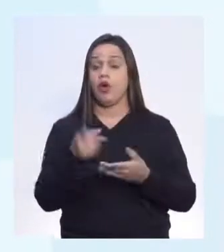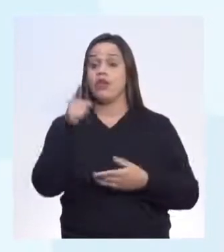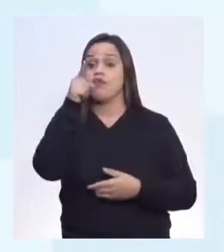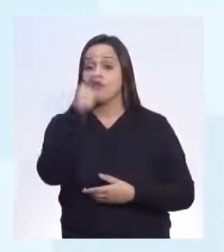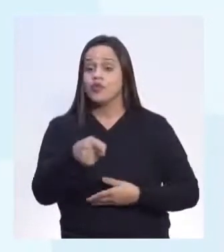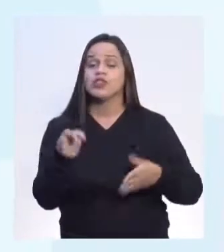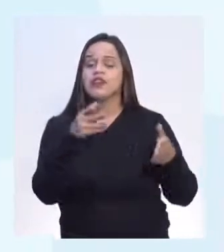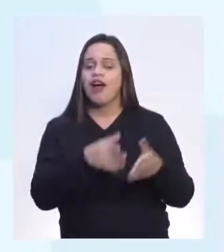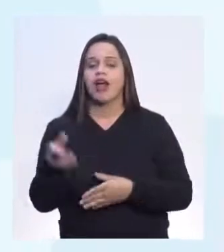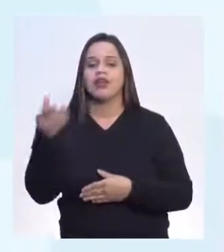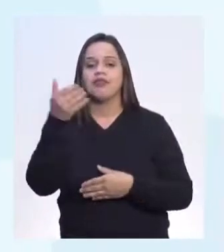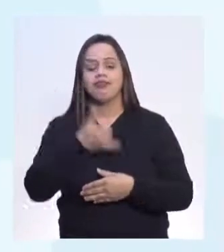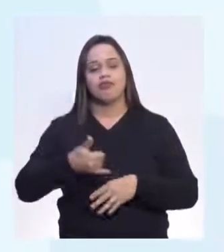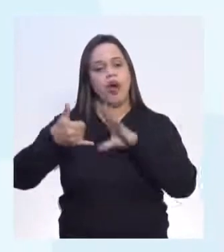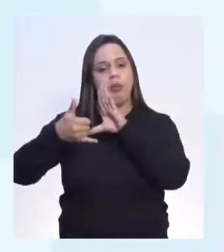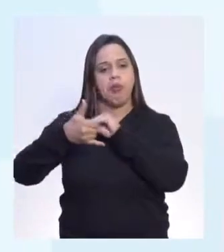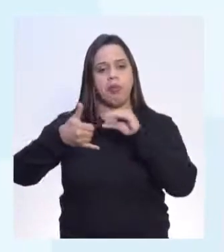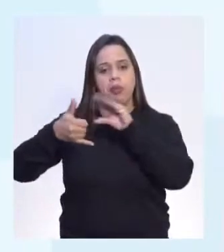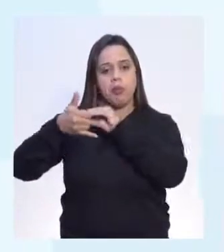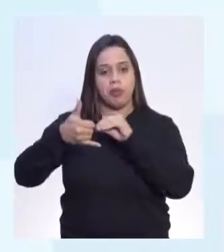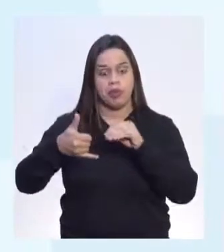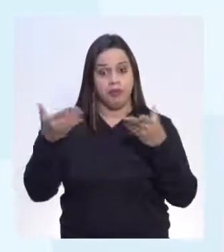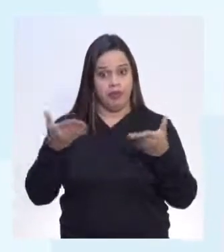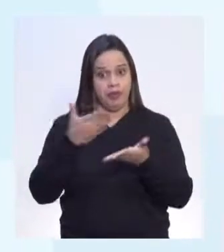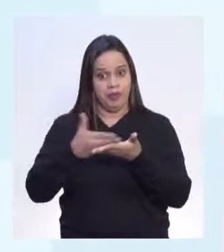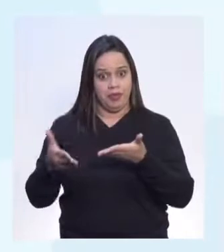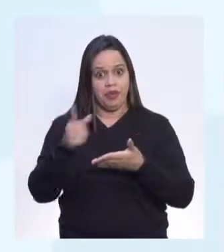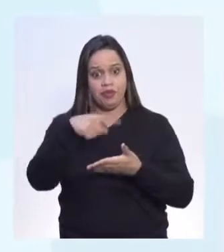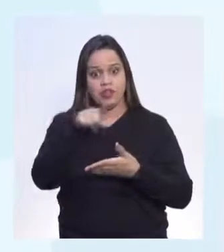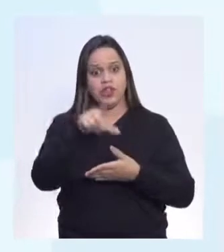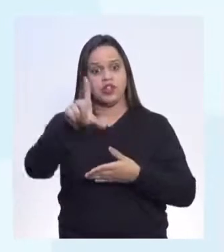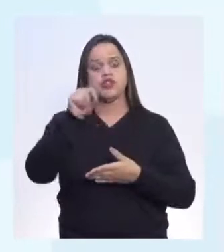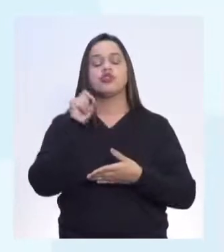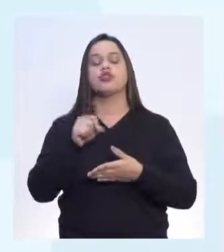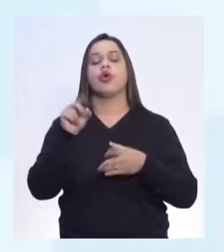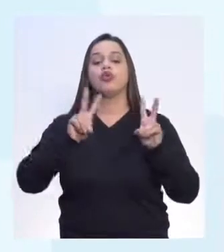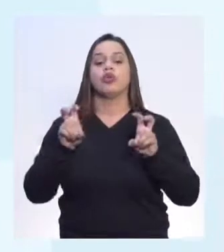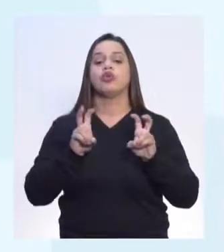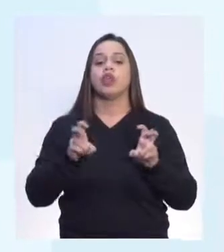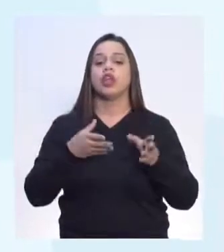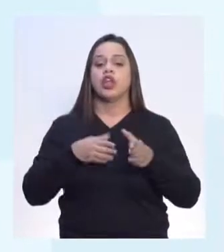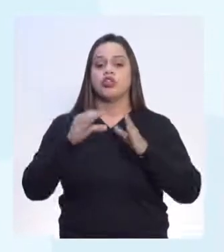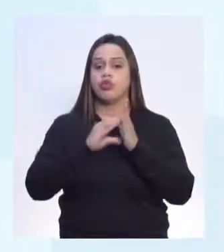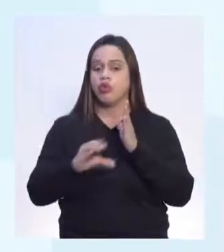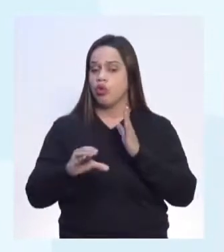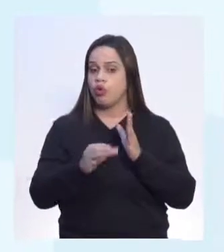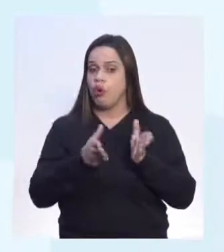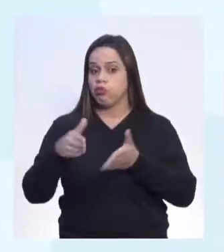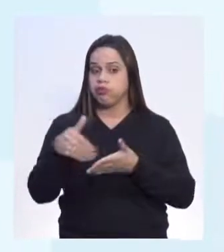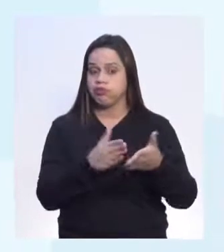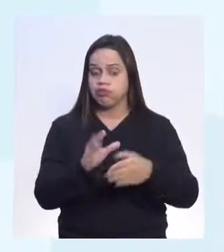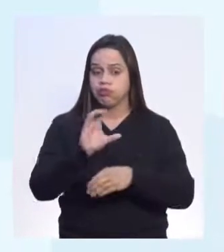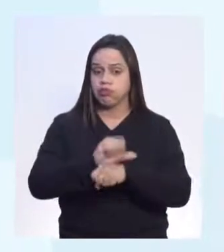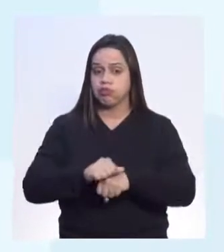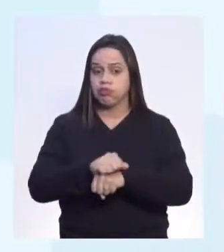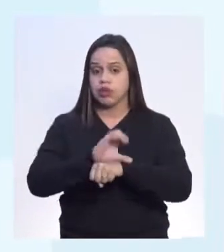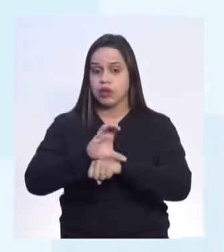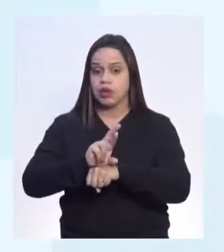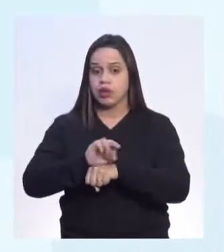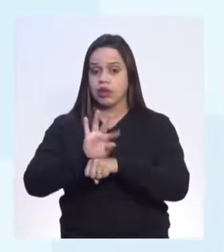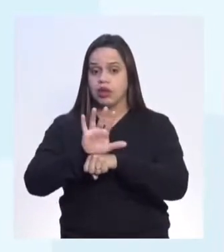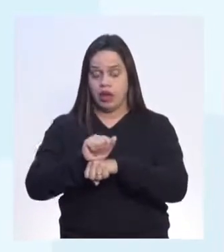vez de produzir um. Vamos lá? Escolha um trecho do conto no Labirinto de Creta. Grave um podcast do